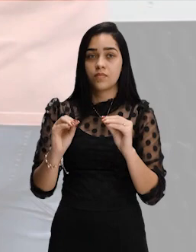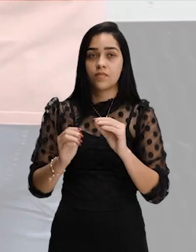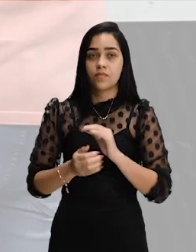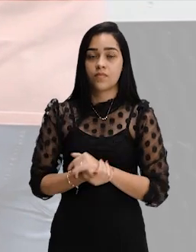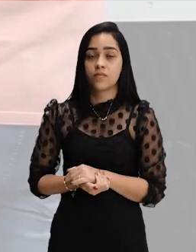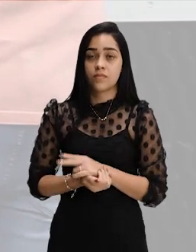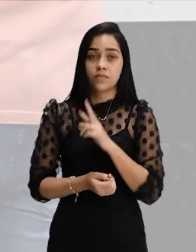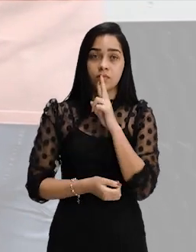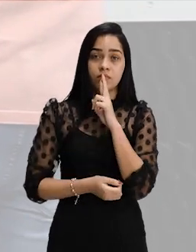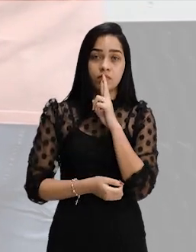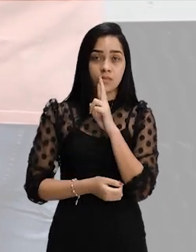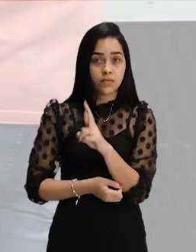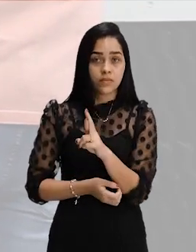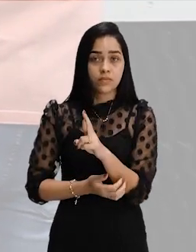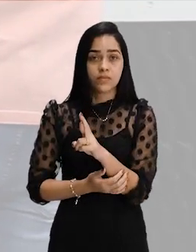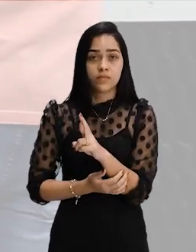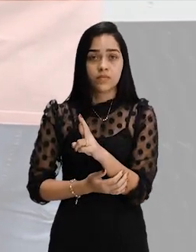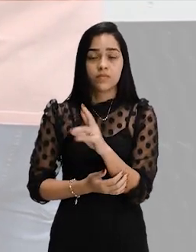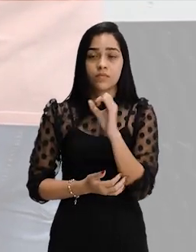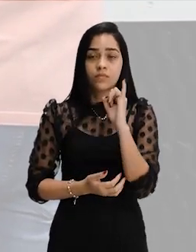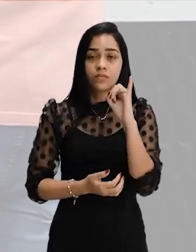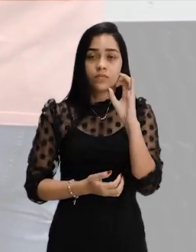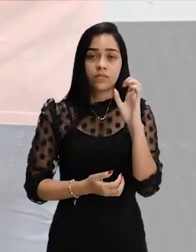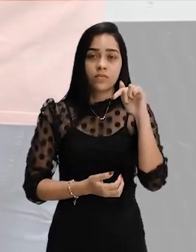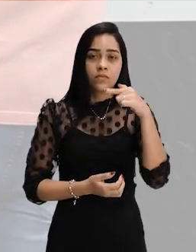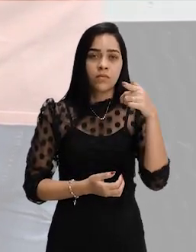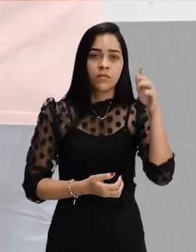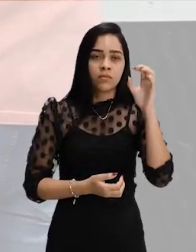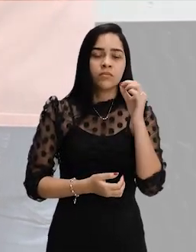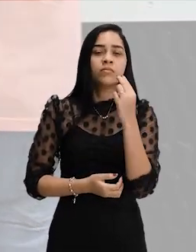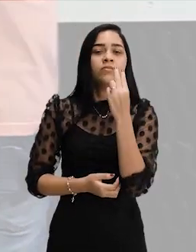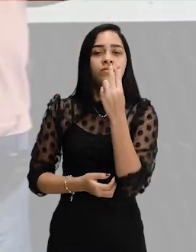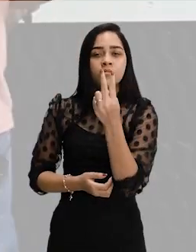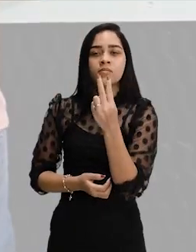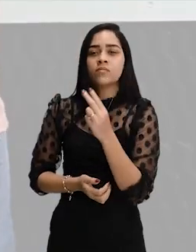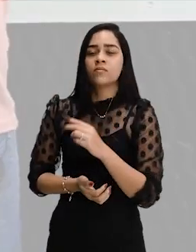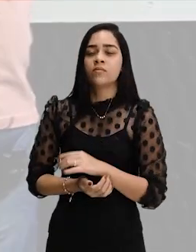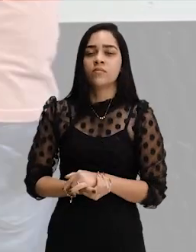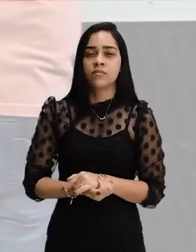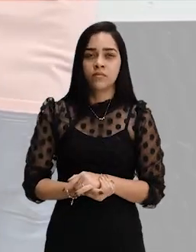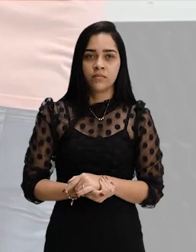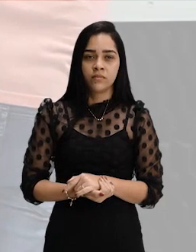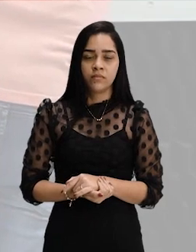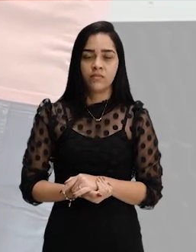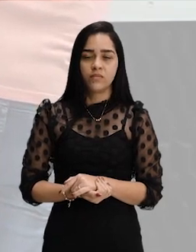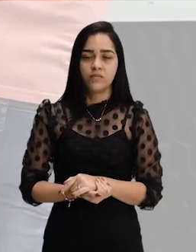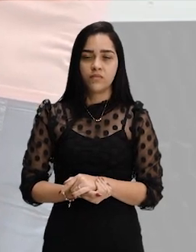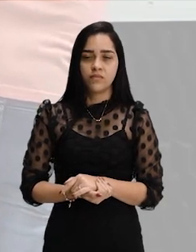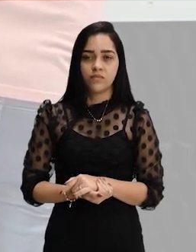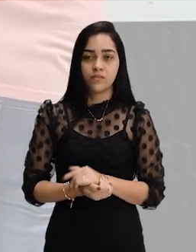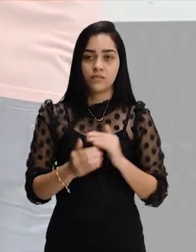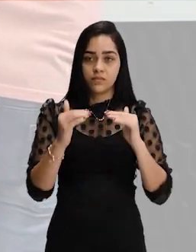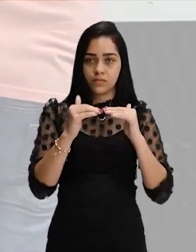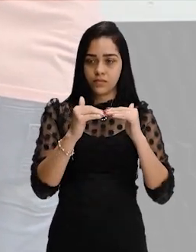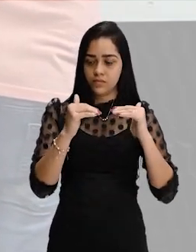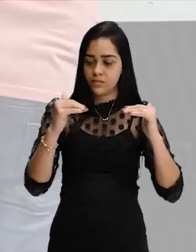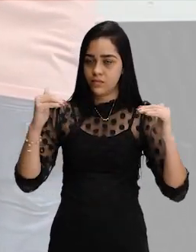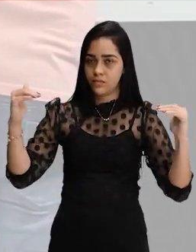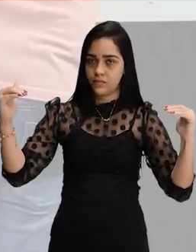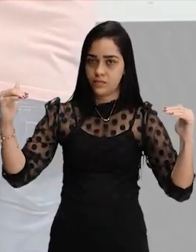a solução da inequação 2, certo? Então, vamos colocar aqui na reta